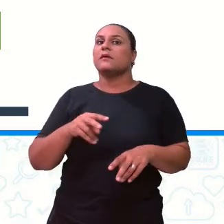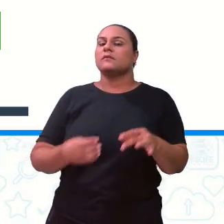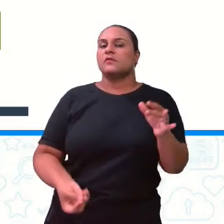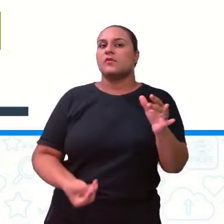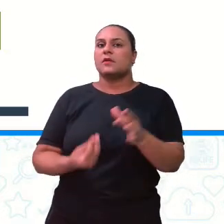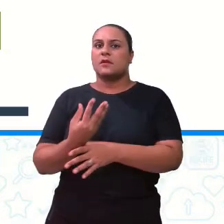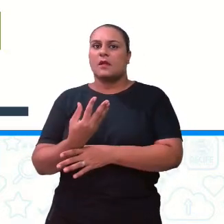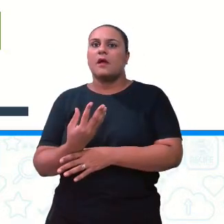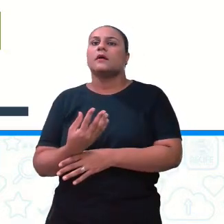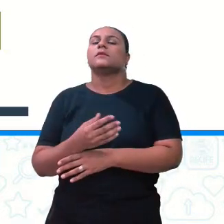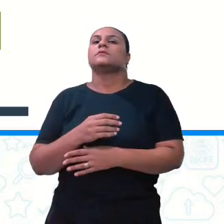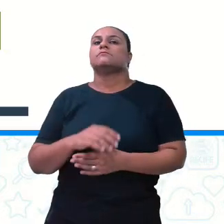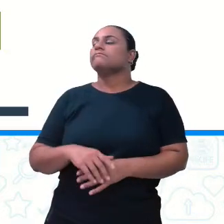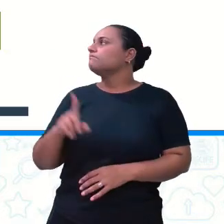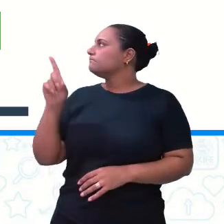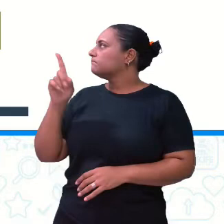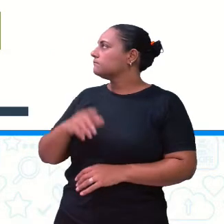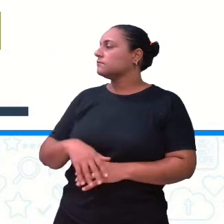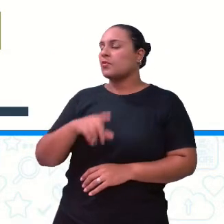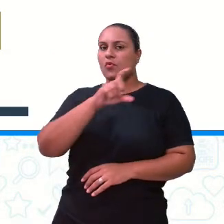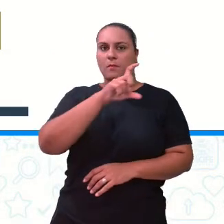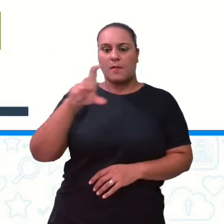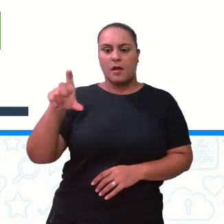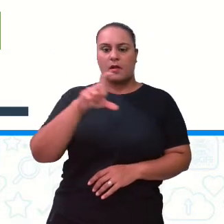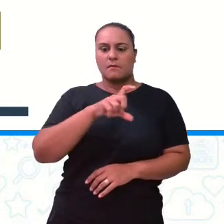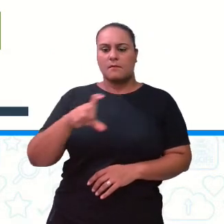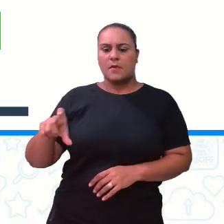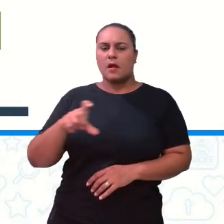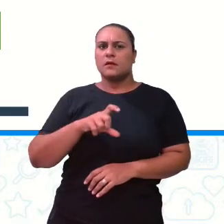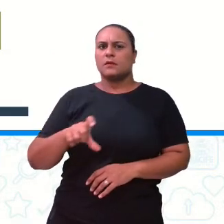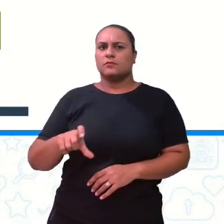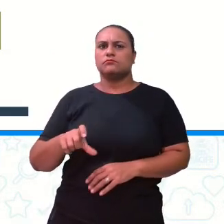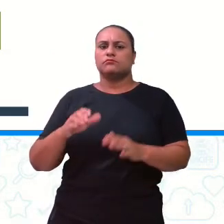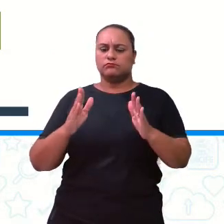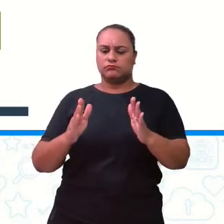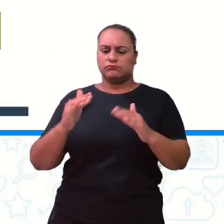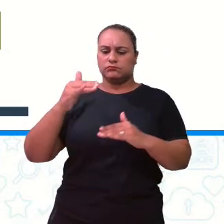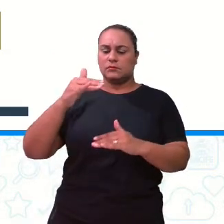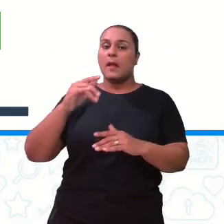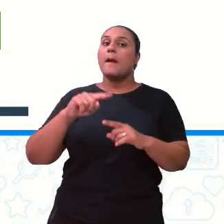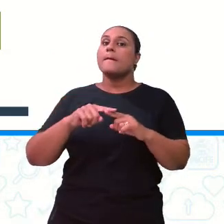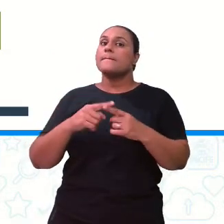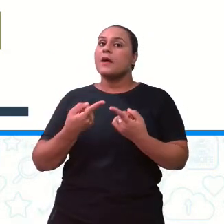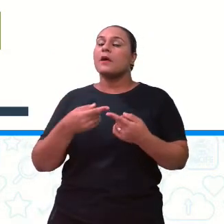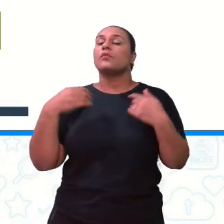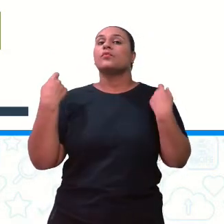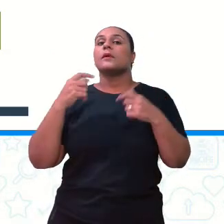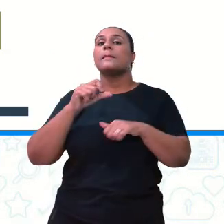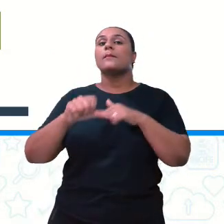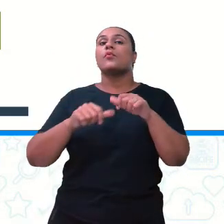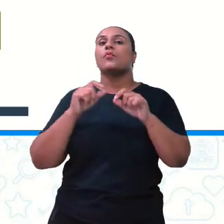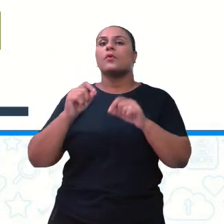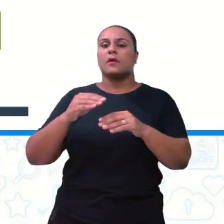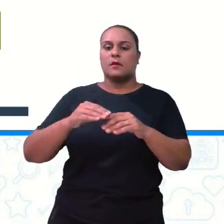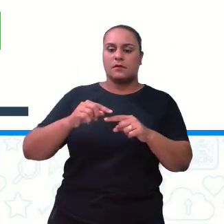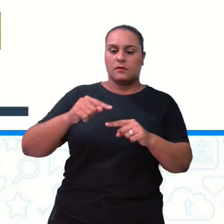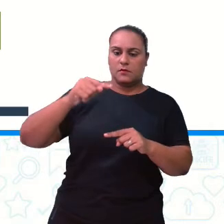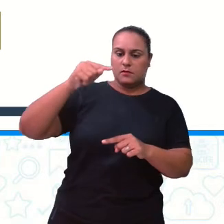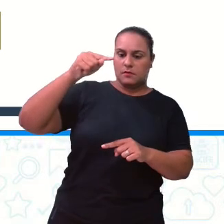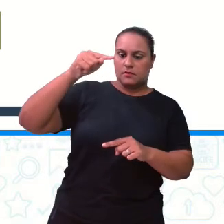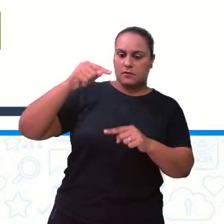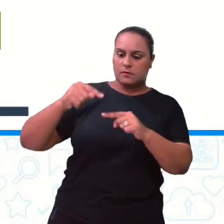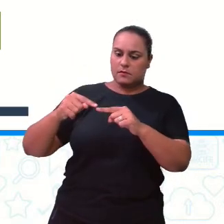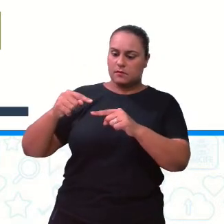formados com barras de mesma largura, mas o que muda é o comprimento. Observem aqui,